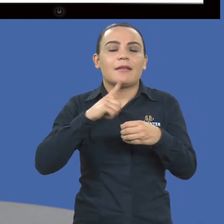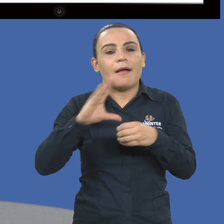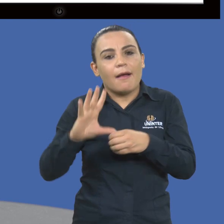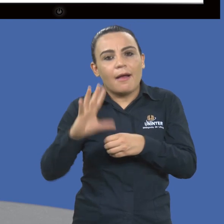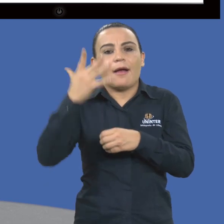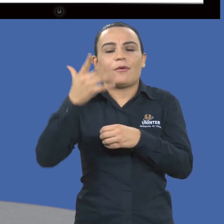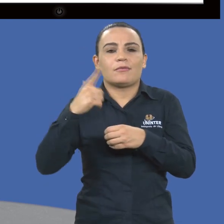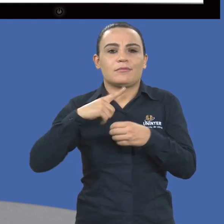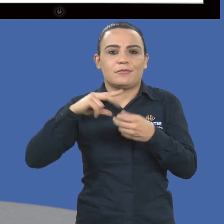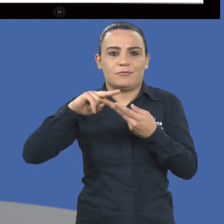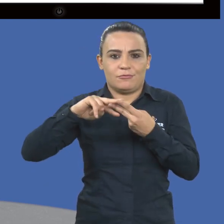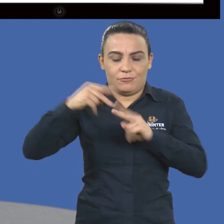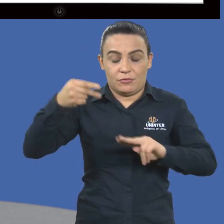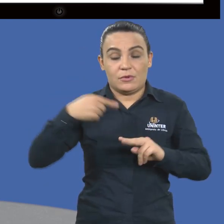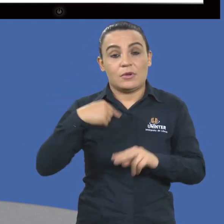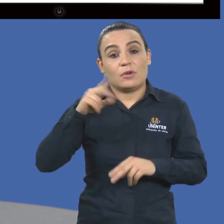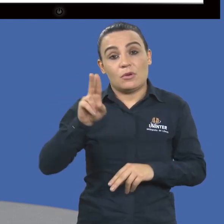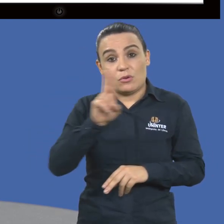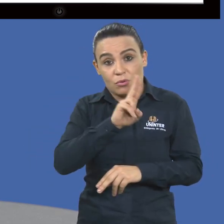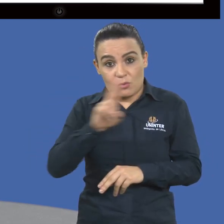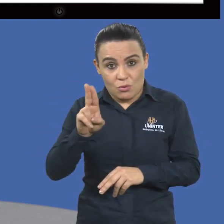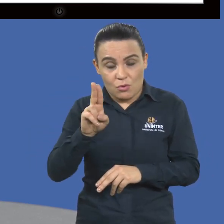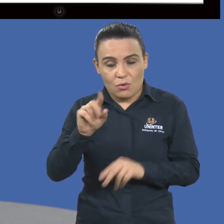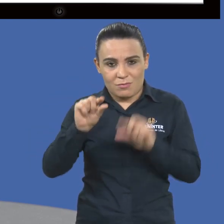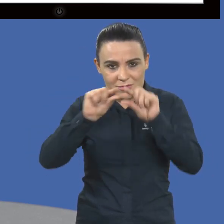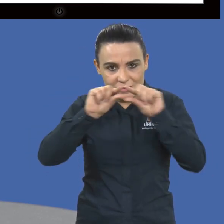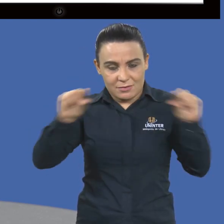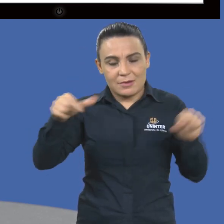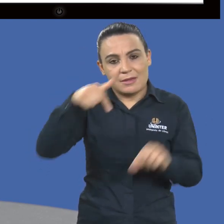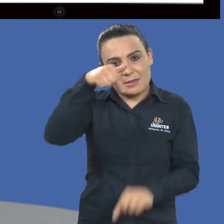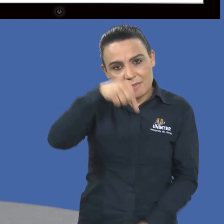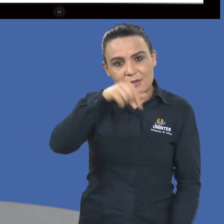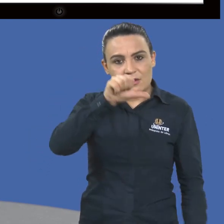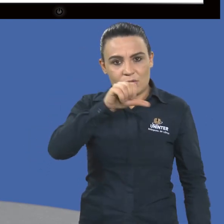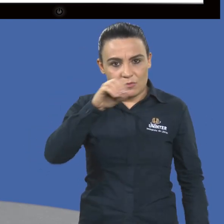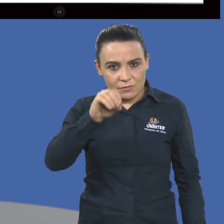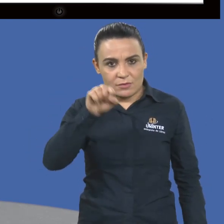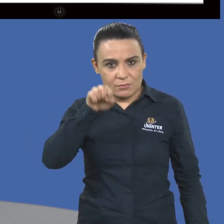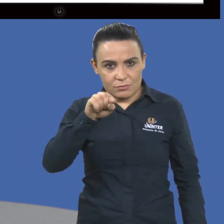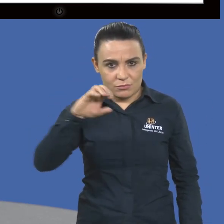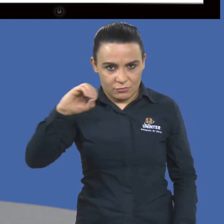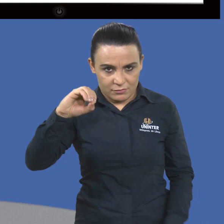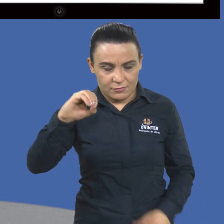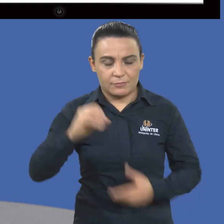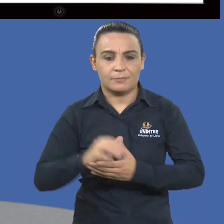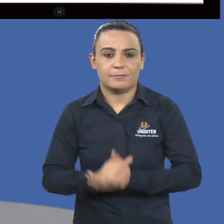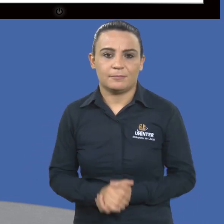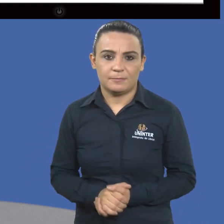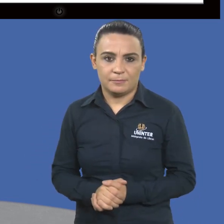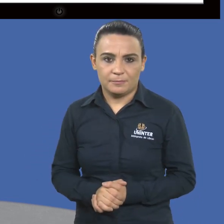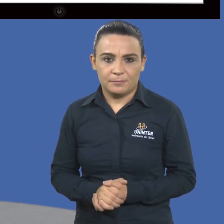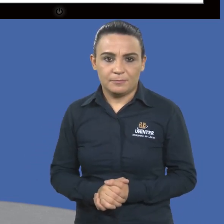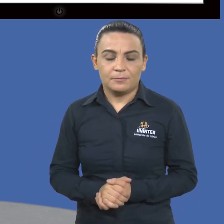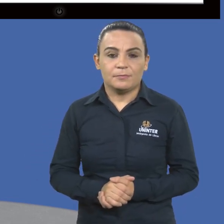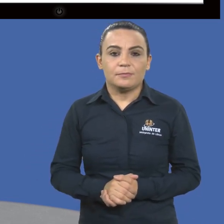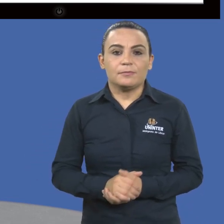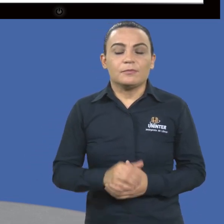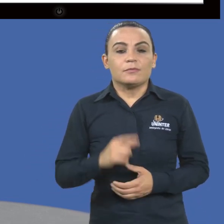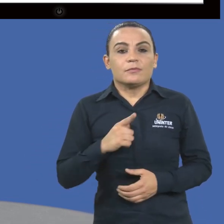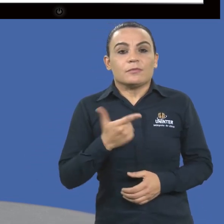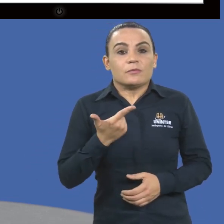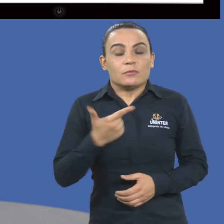trissomia regular, cujo CID é Q90.0. Tá